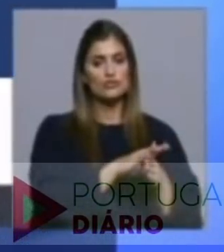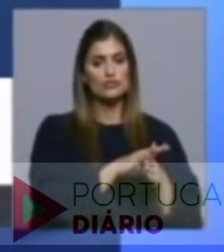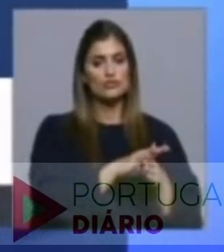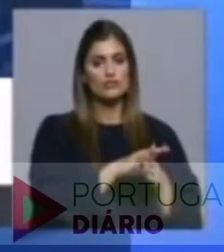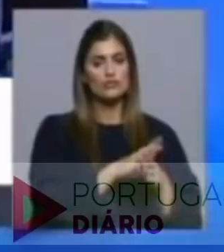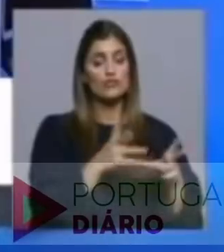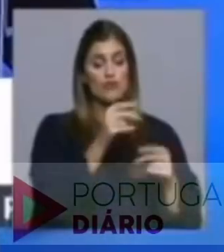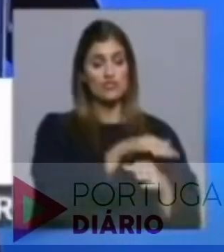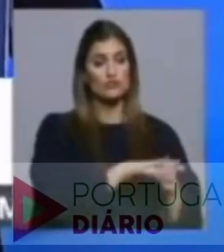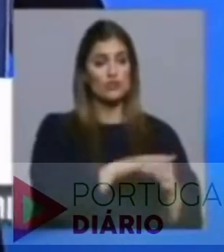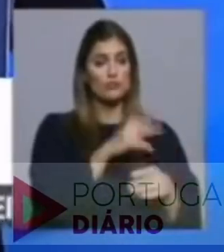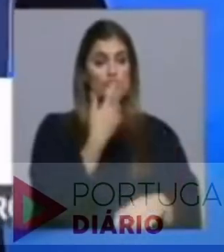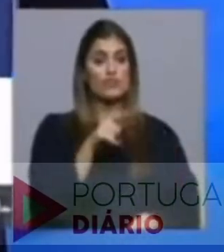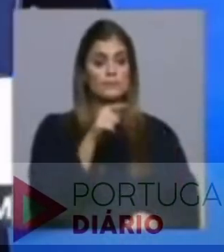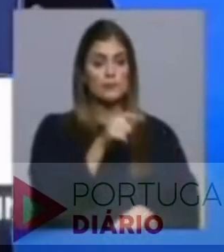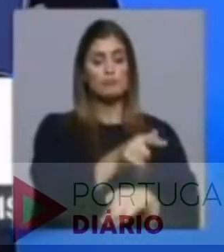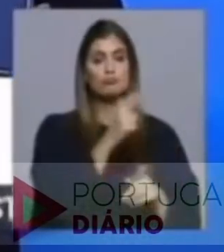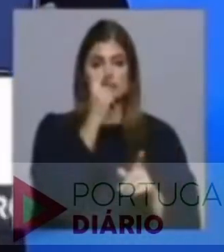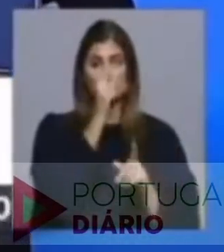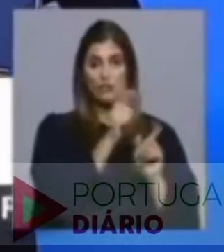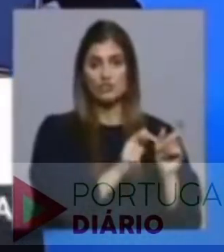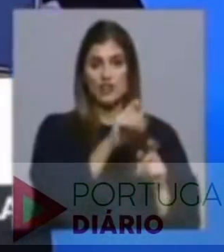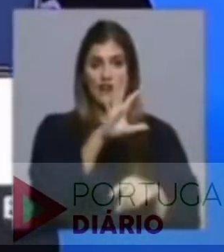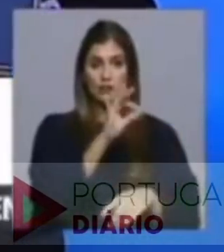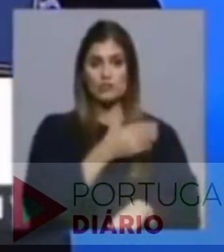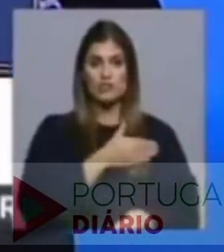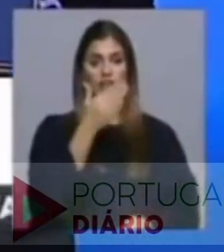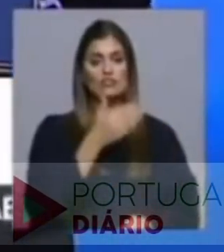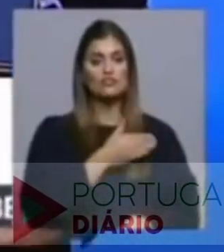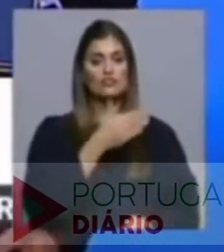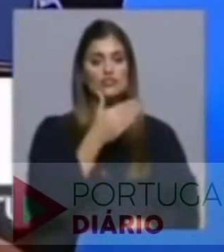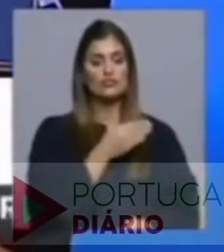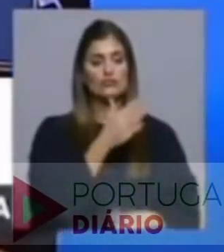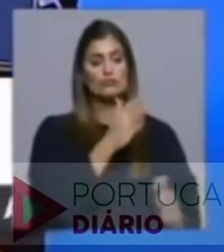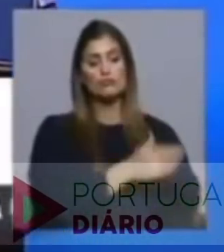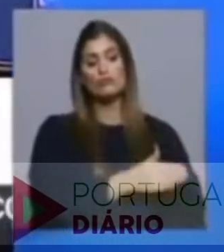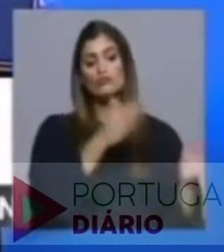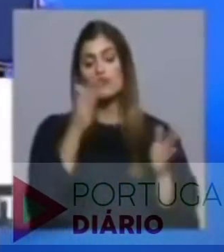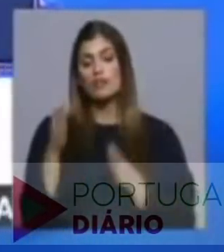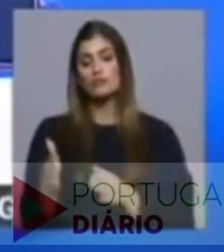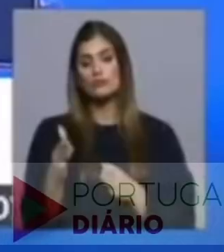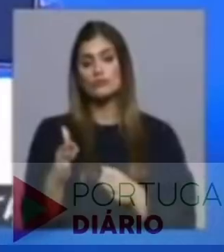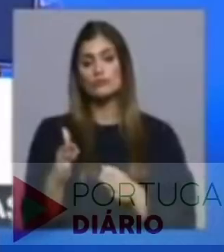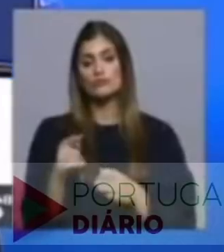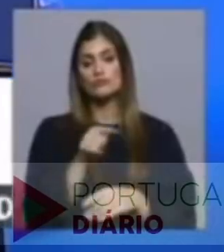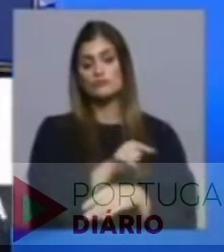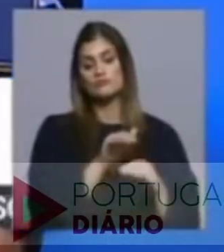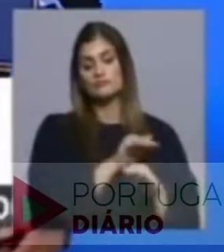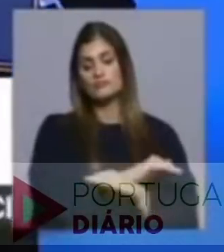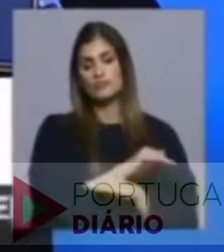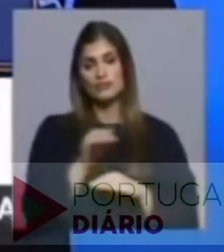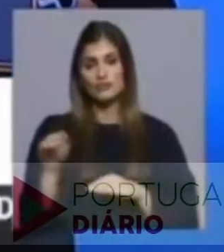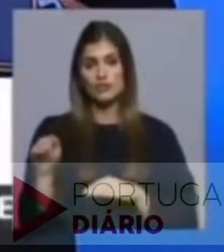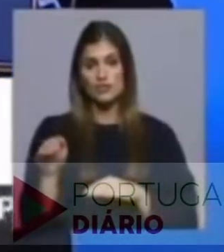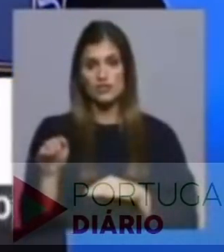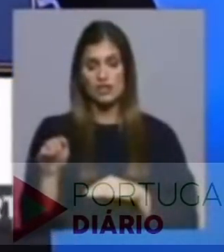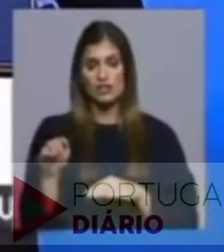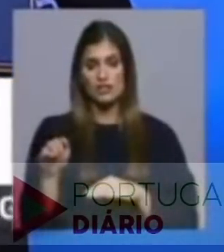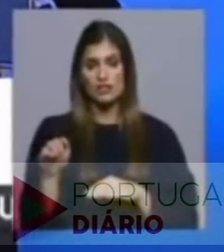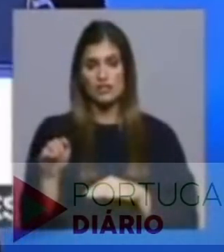novos casos por 100 mil habitantes a 14 dias. Por outro lado, no eixo horizontal,